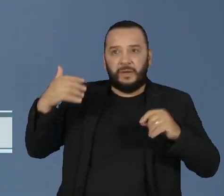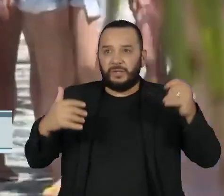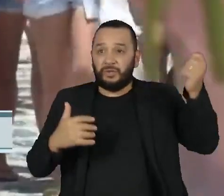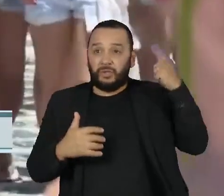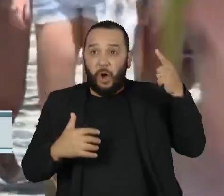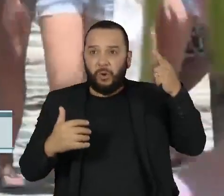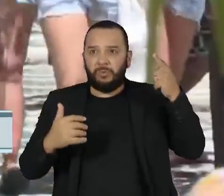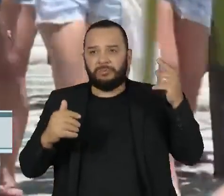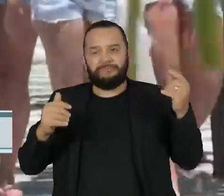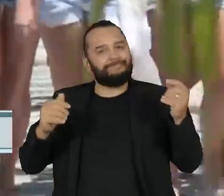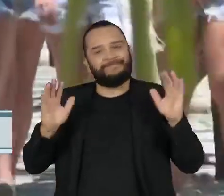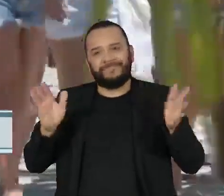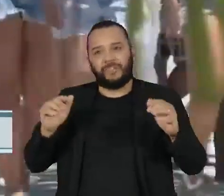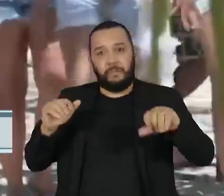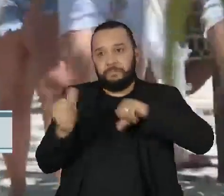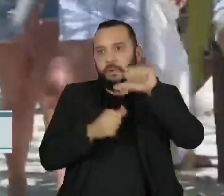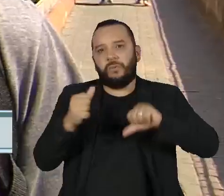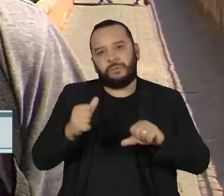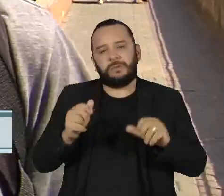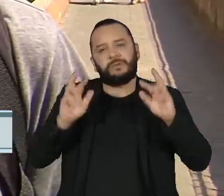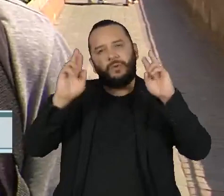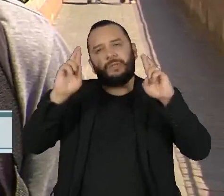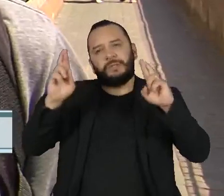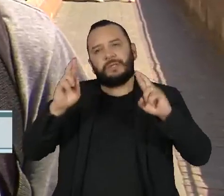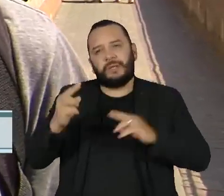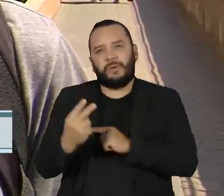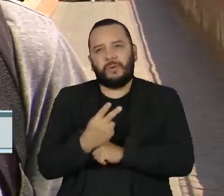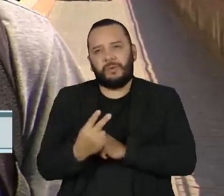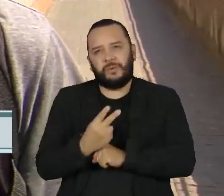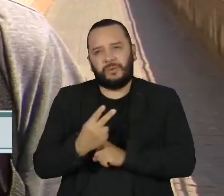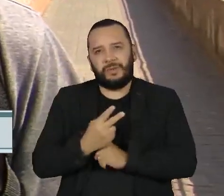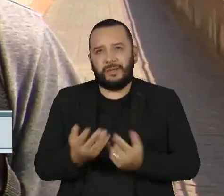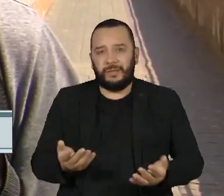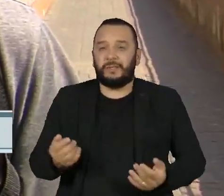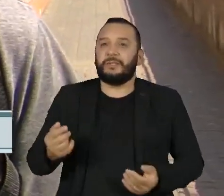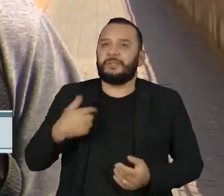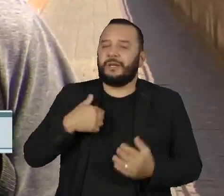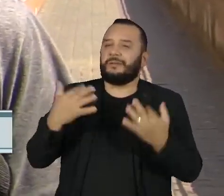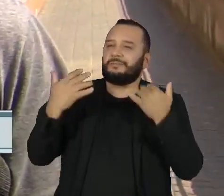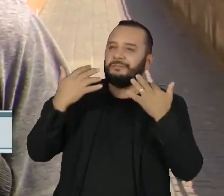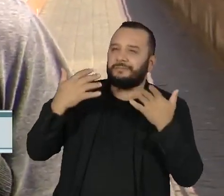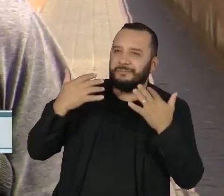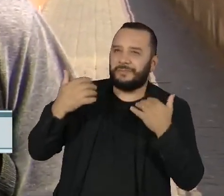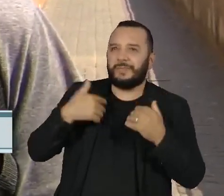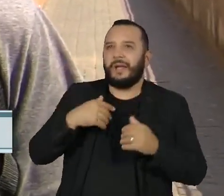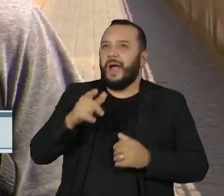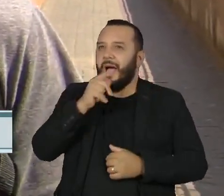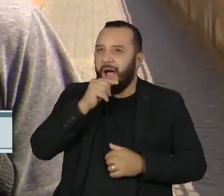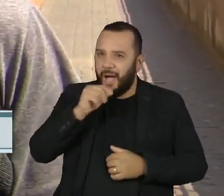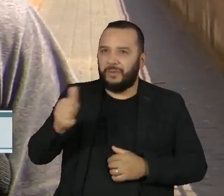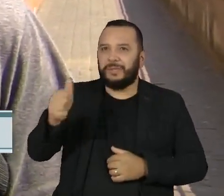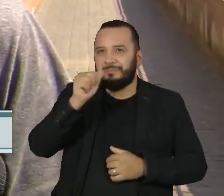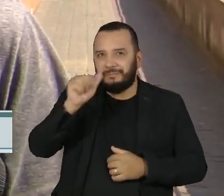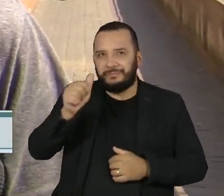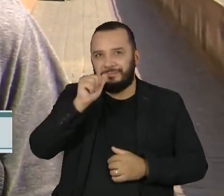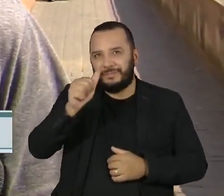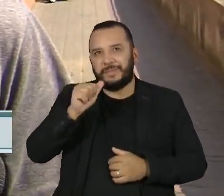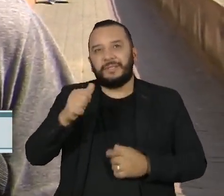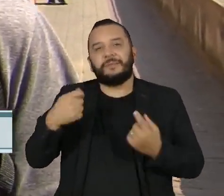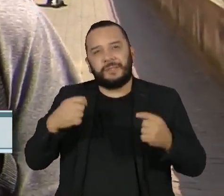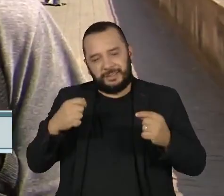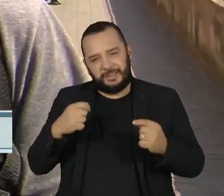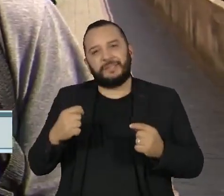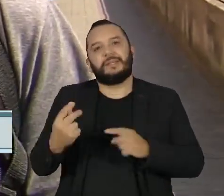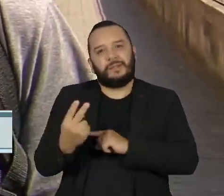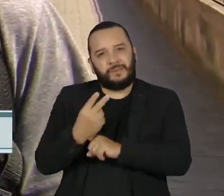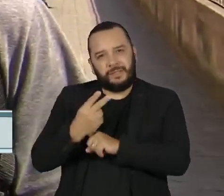E torcer para imunidade dar conta só ar condicionado sombrinha beber muita água se hidratar